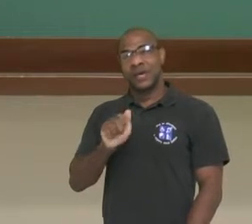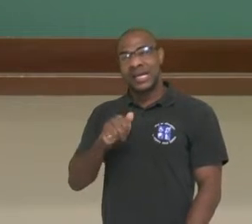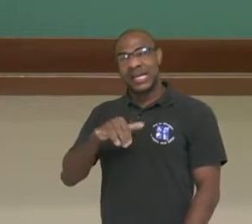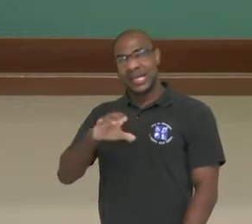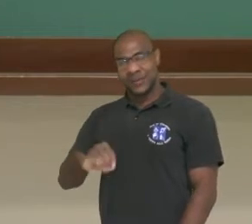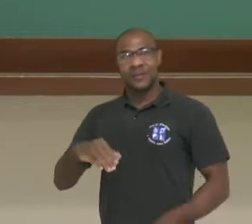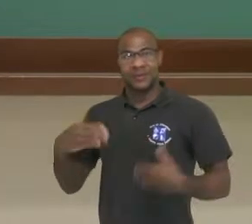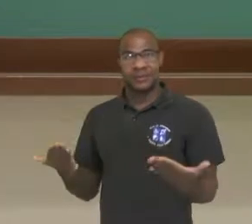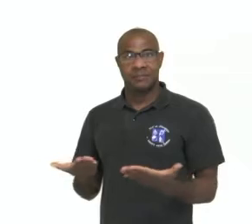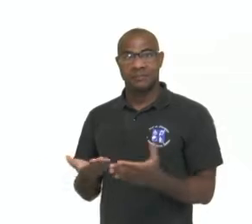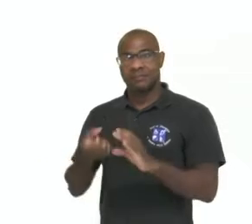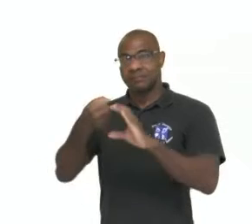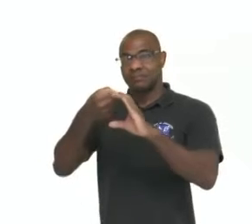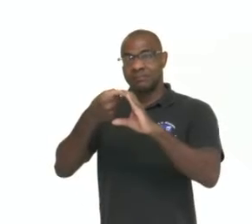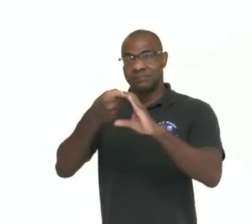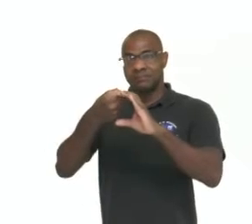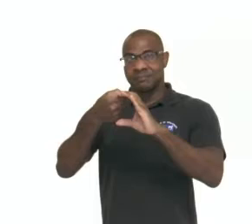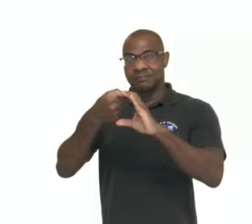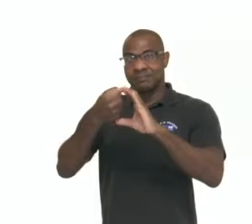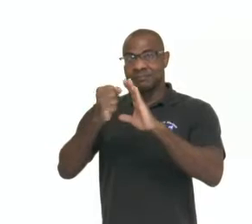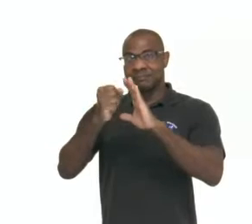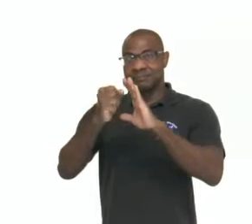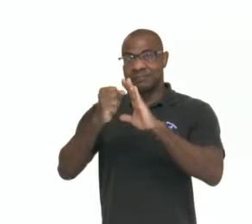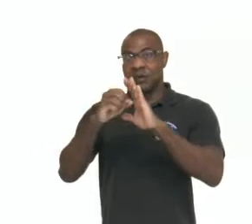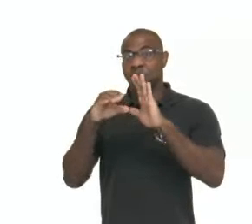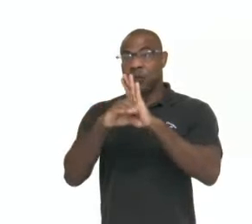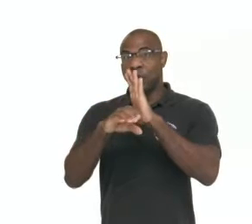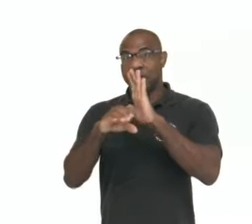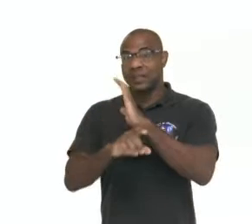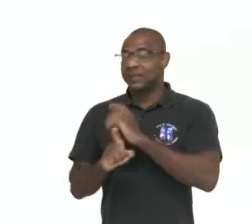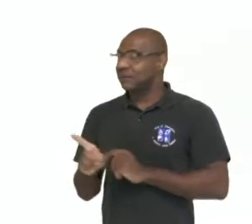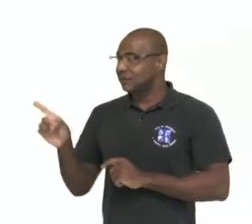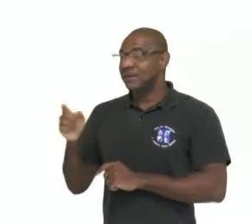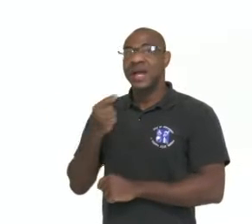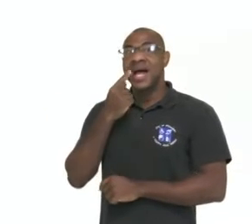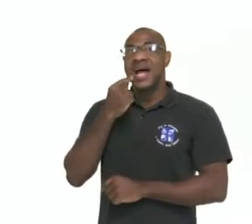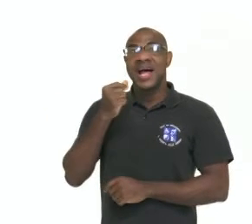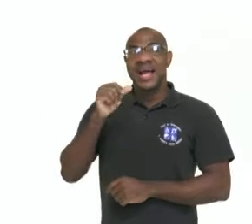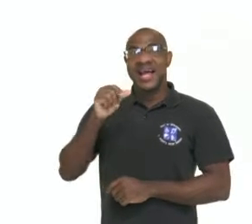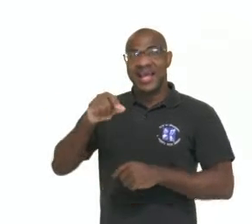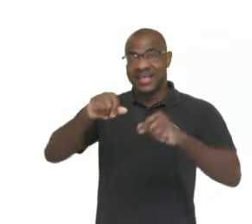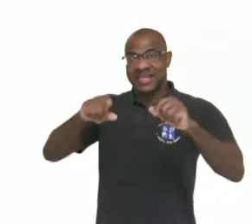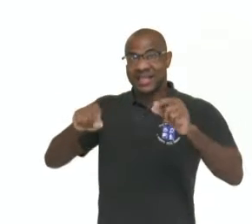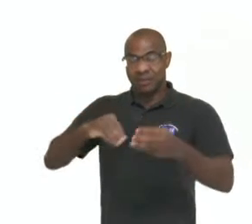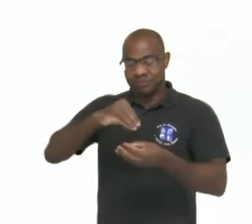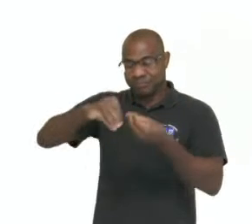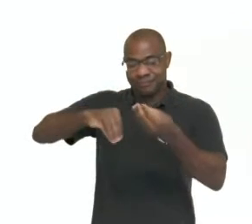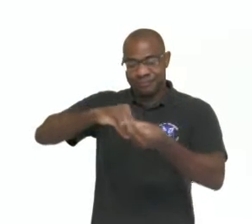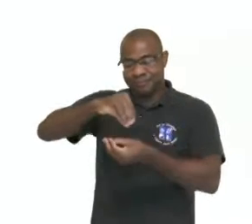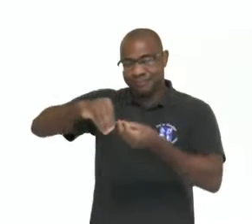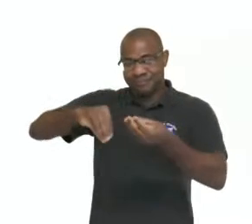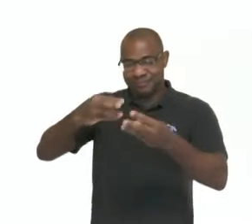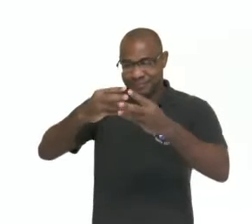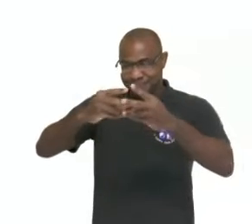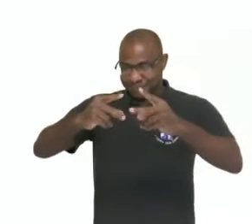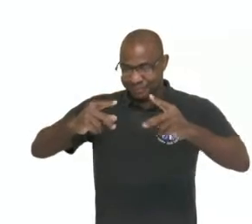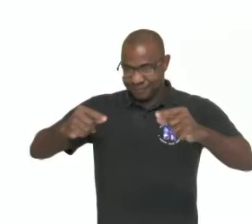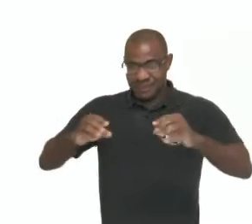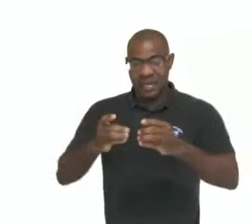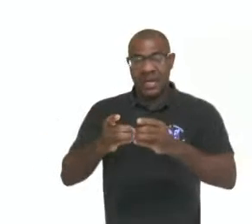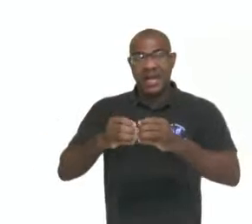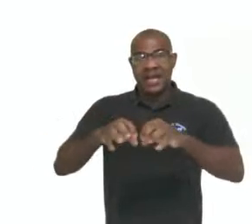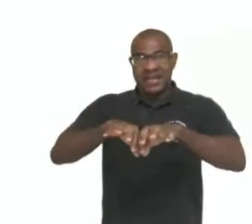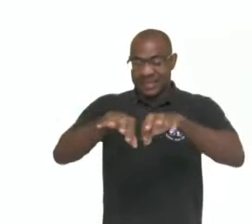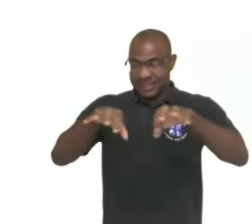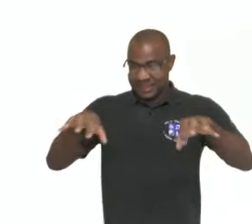a definição. Sal é toda substância que, em solução aquosa, confere dissociação, liberando ao menos